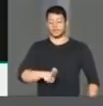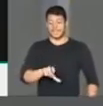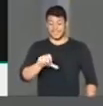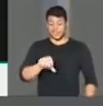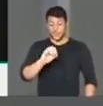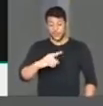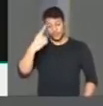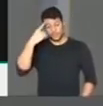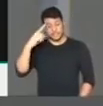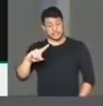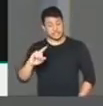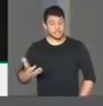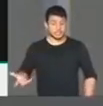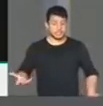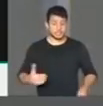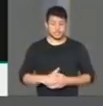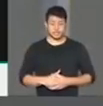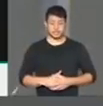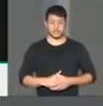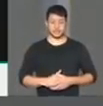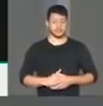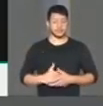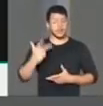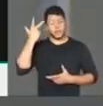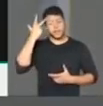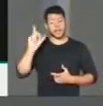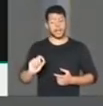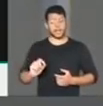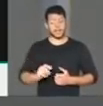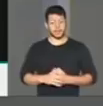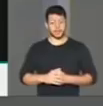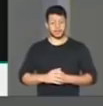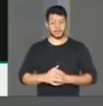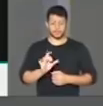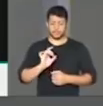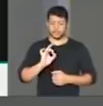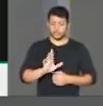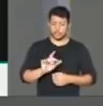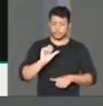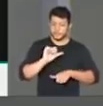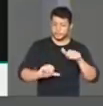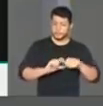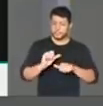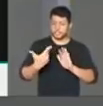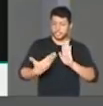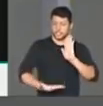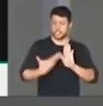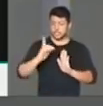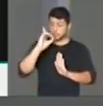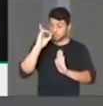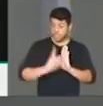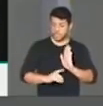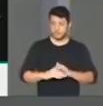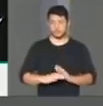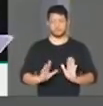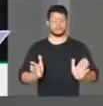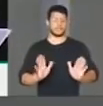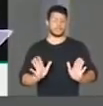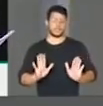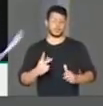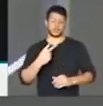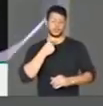entrar em vigor em alguns pontos daqui a 90 dias, para que a medida provisória? Só para retirar direito imediatamente? Isso, portanto, é